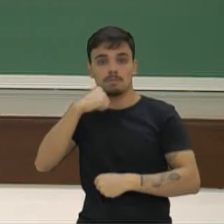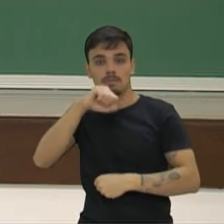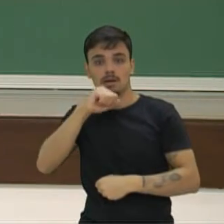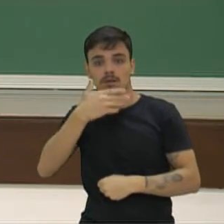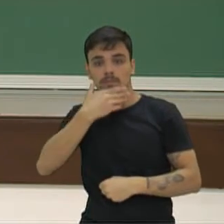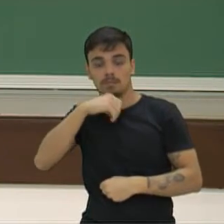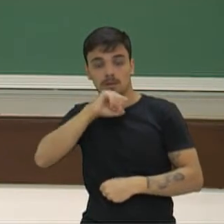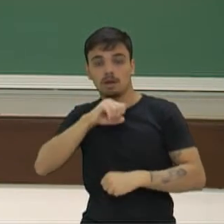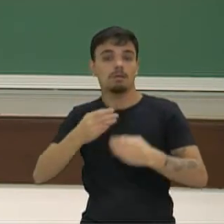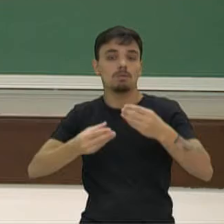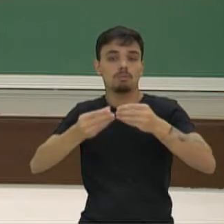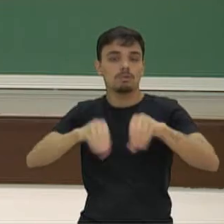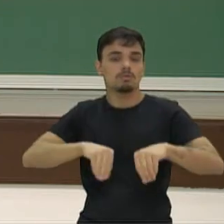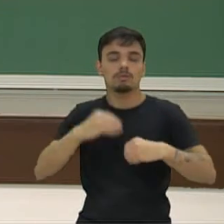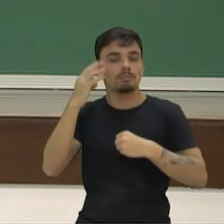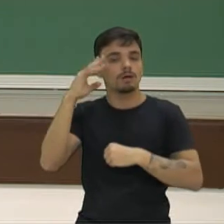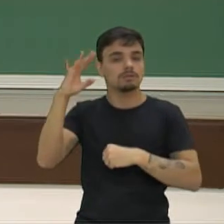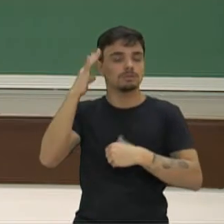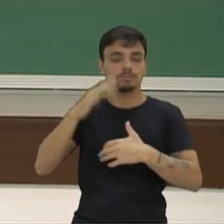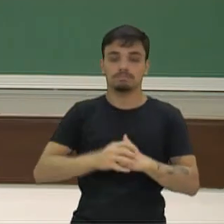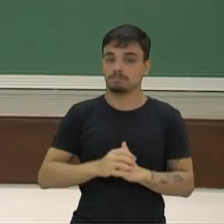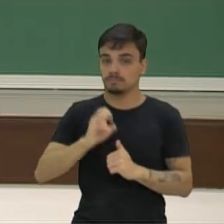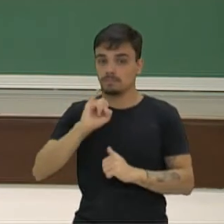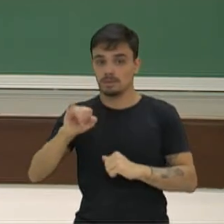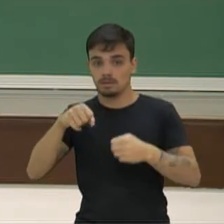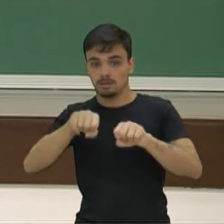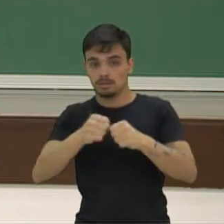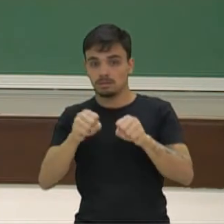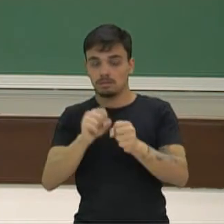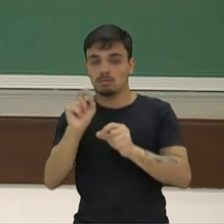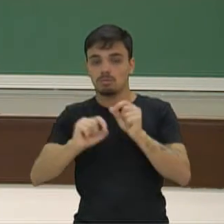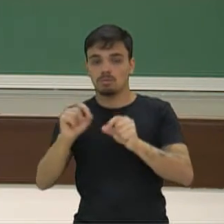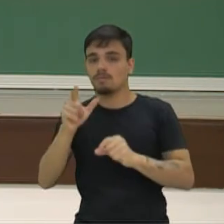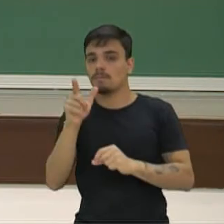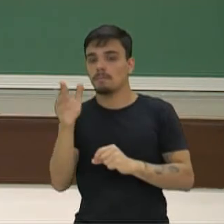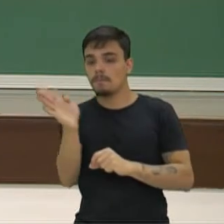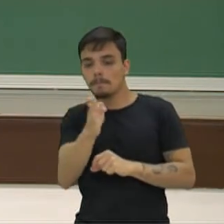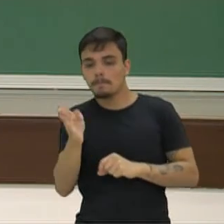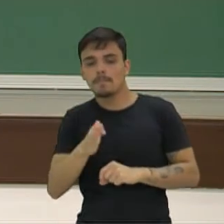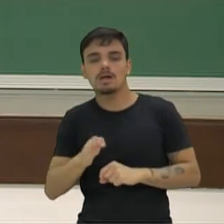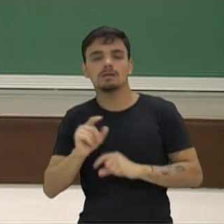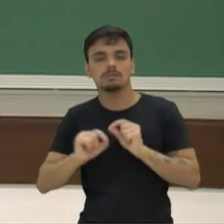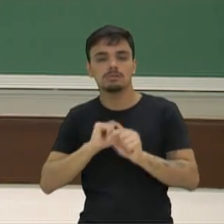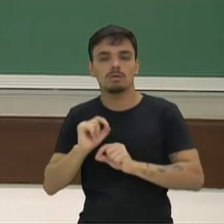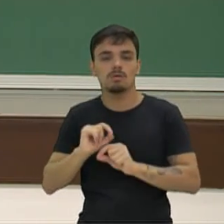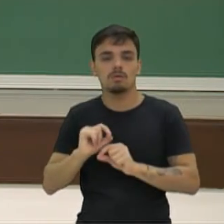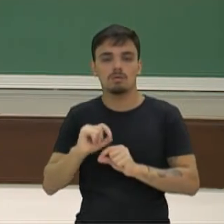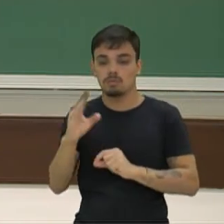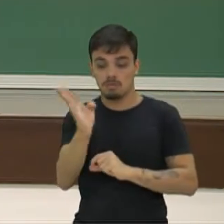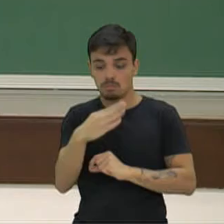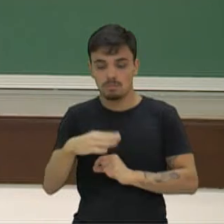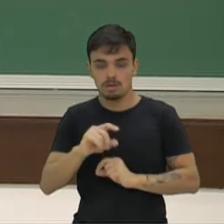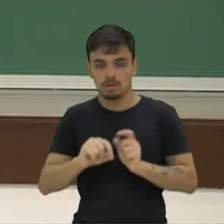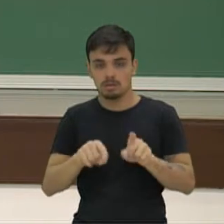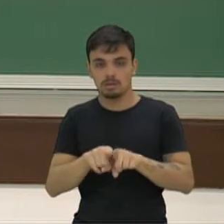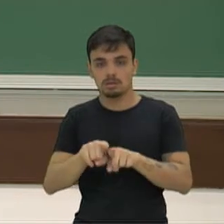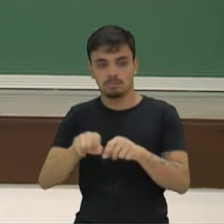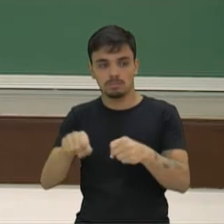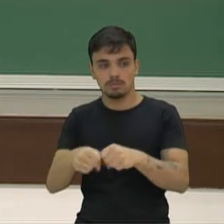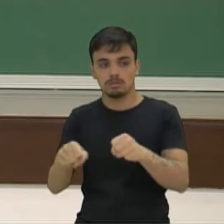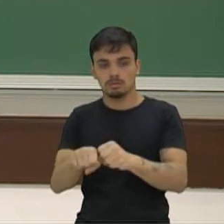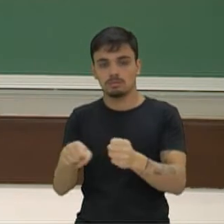no carro que vocês têm. Olha, se destruiu aquele peixe, pensa, não é o peixe que morreu apenas.